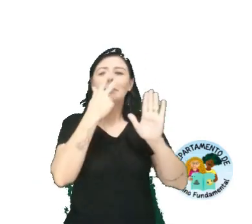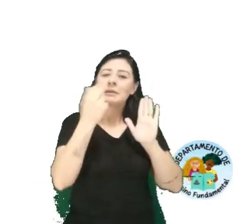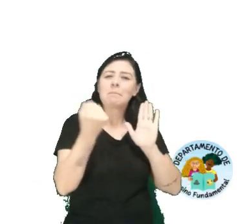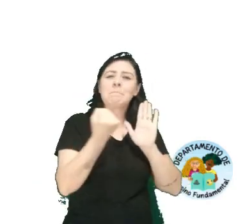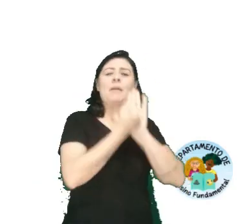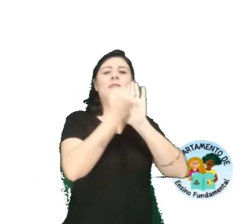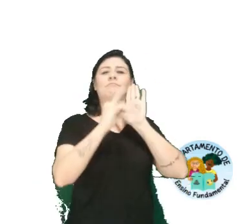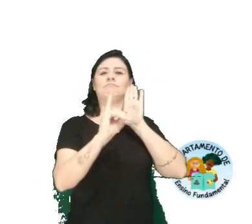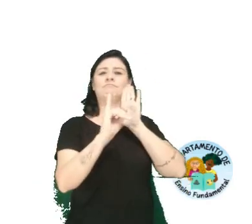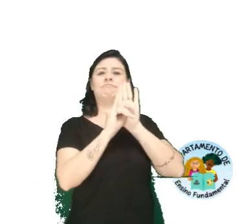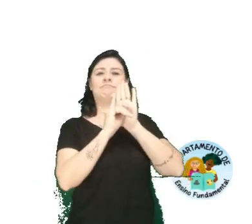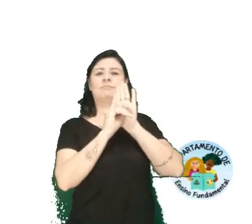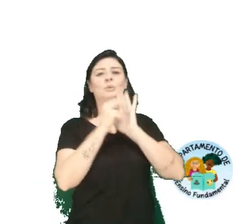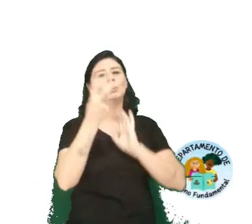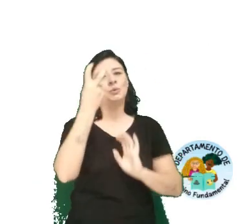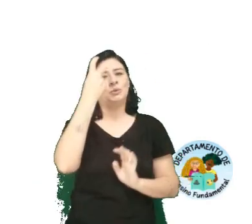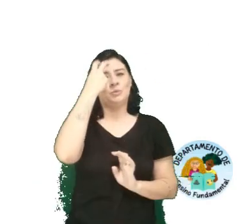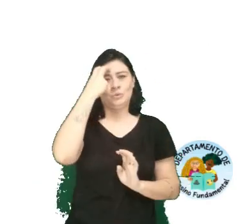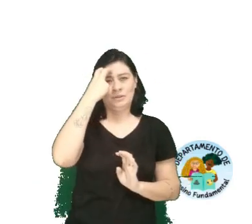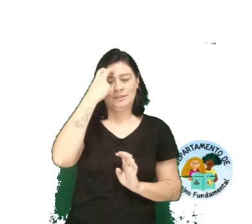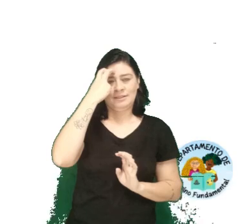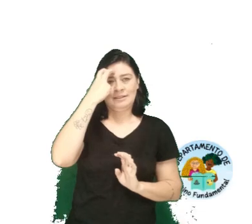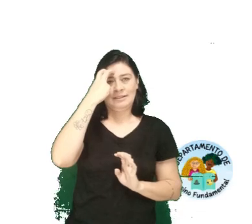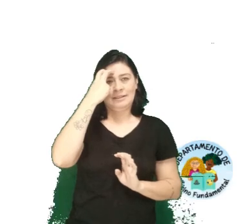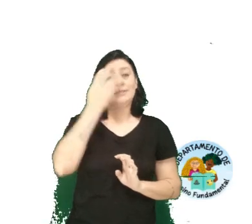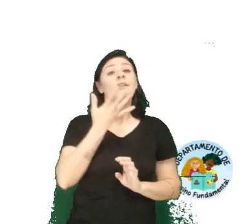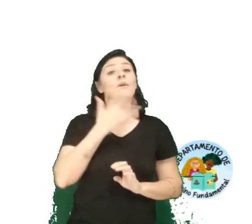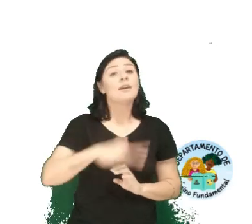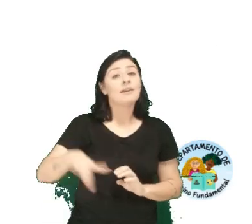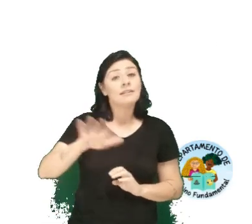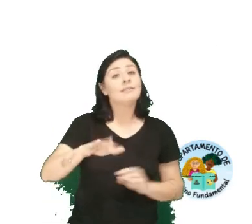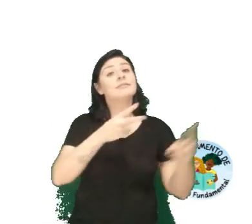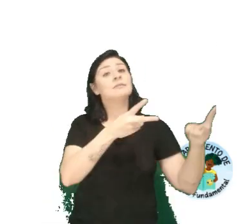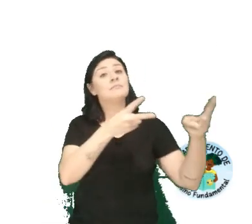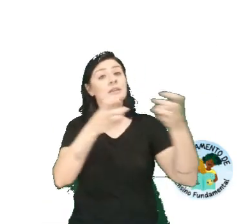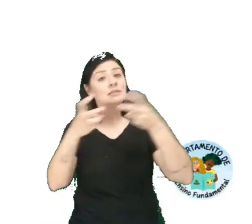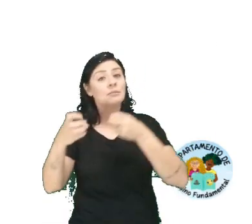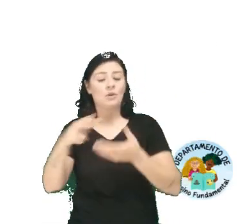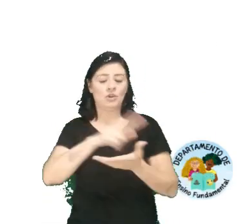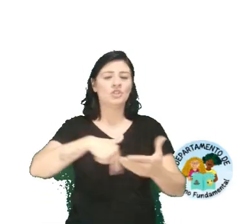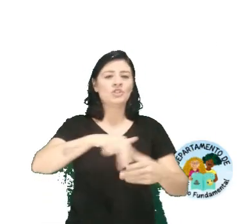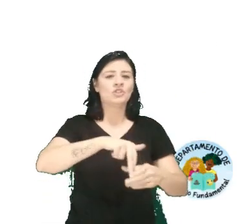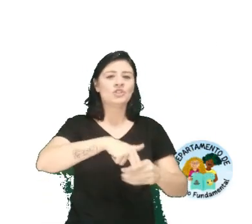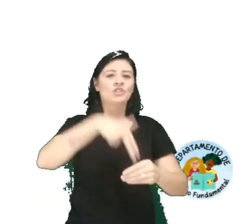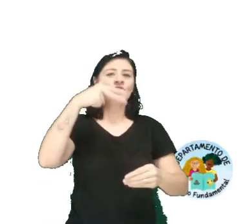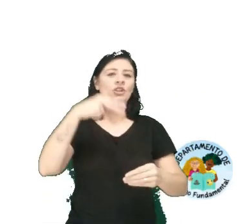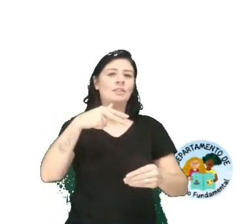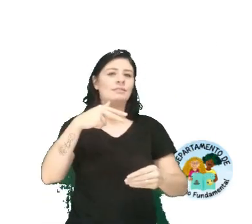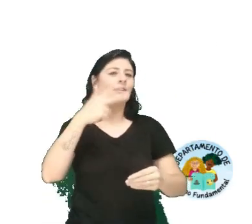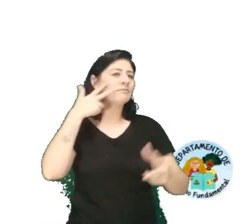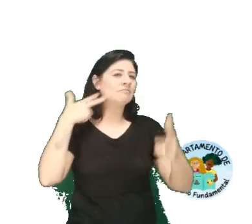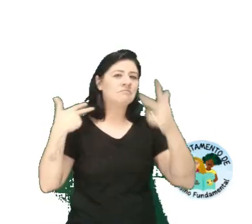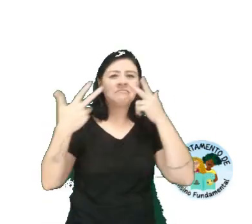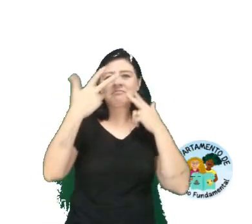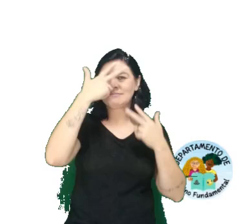dessa identidade cultural. Então, elas perceberam também que as tintas utilizadas,